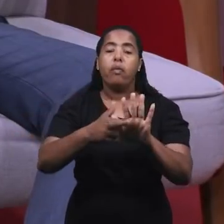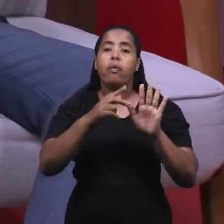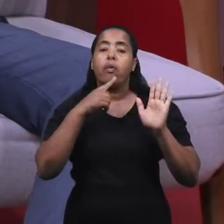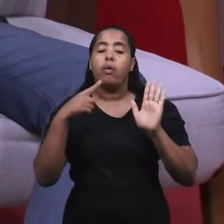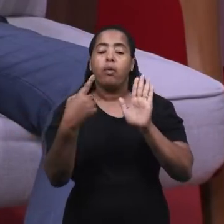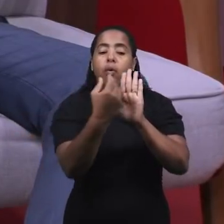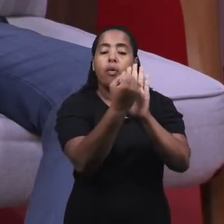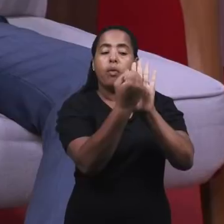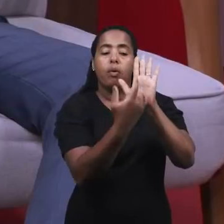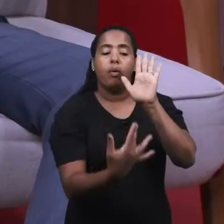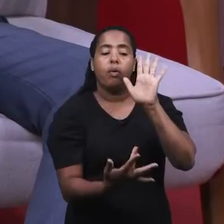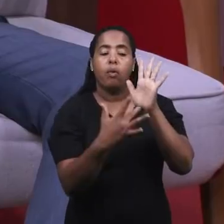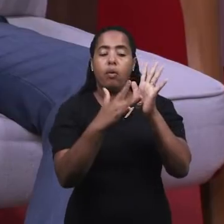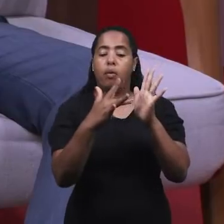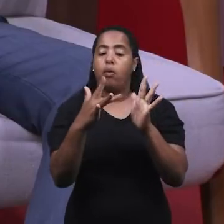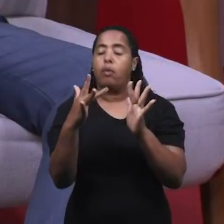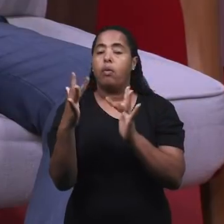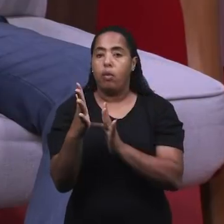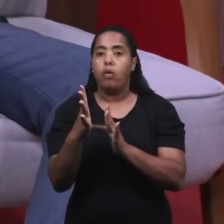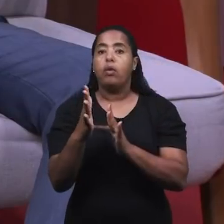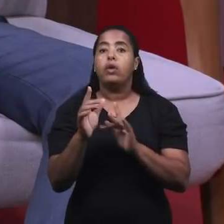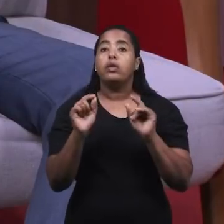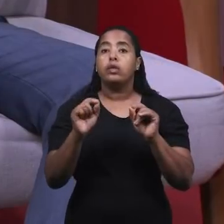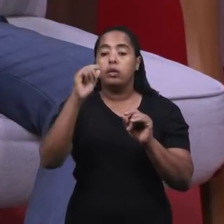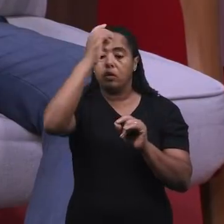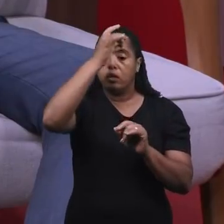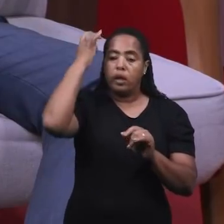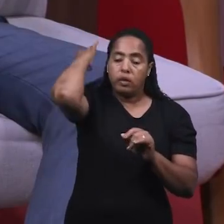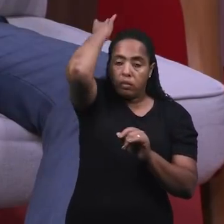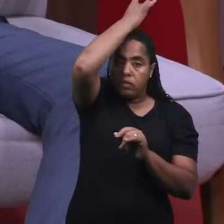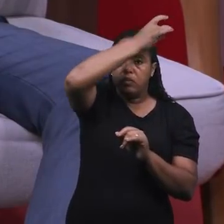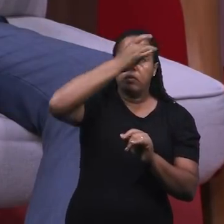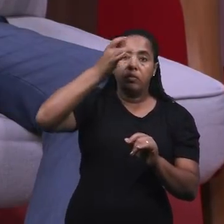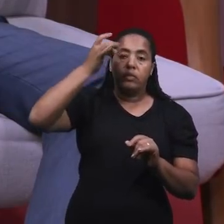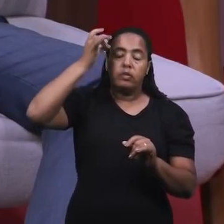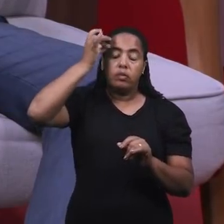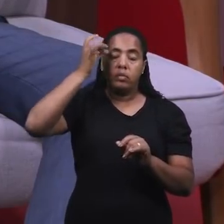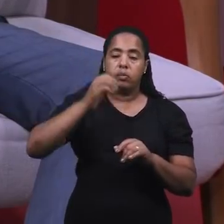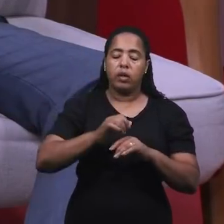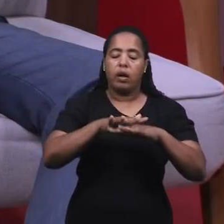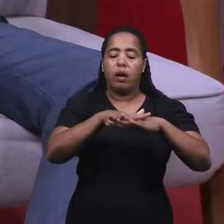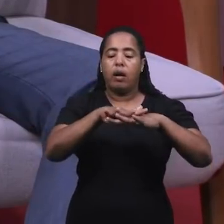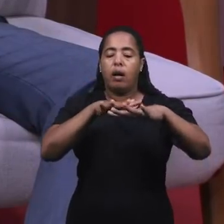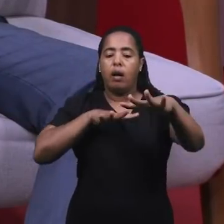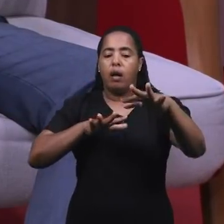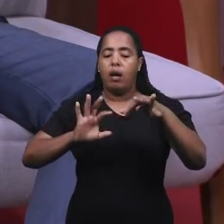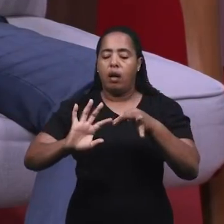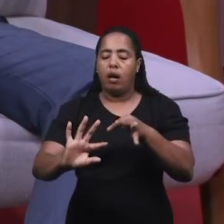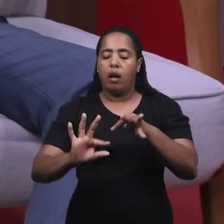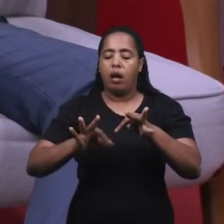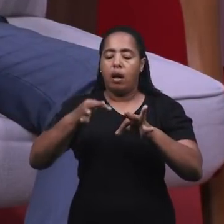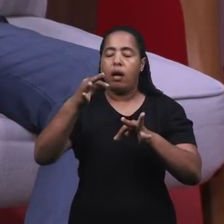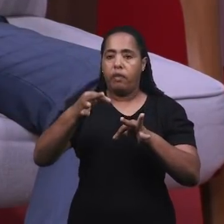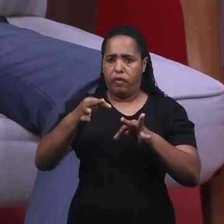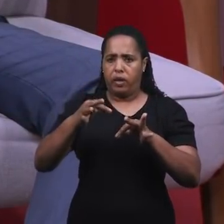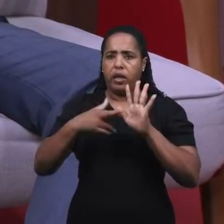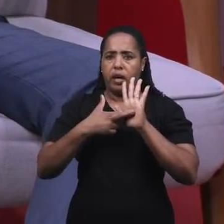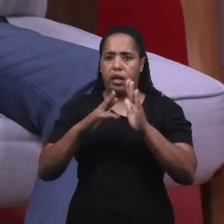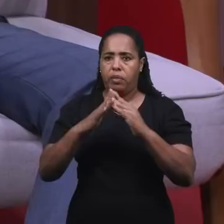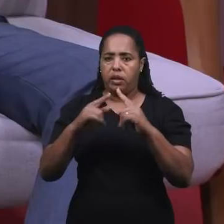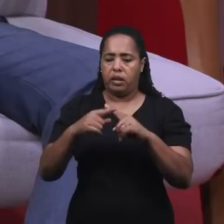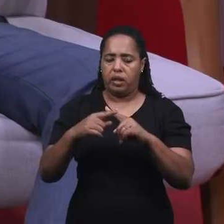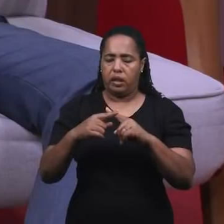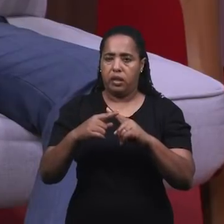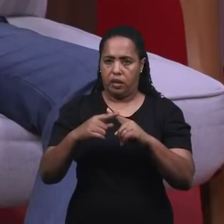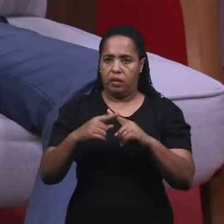o derramar do Espírito Santo. E a vinha, que fala da igreja, é o local em que o